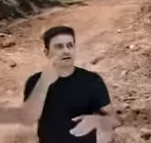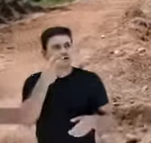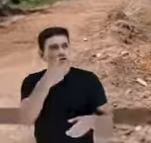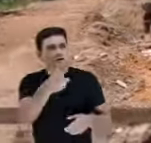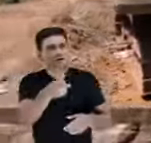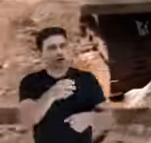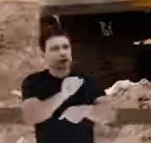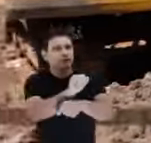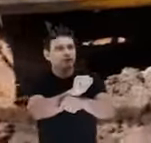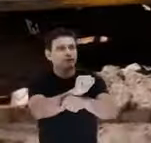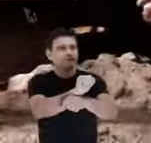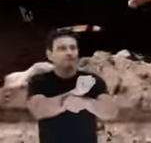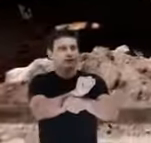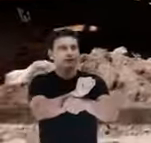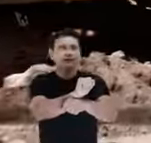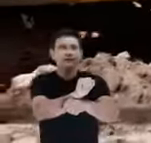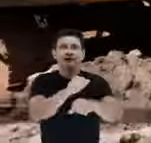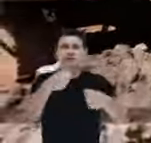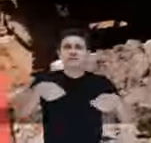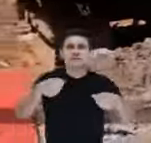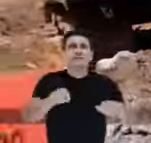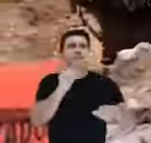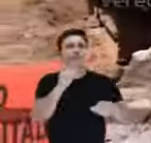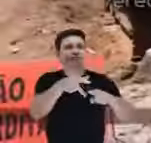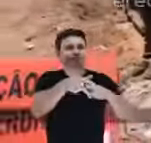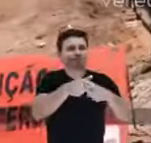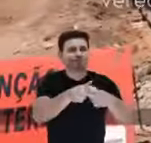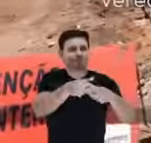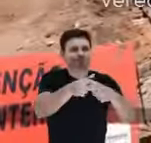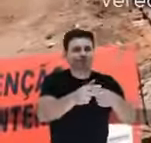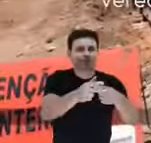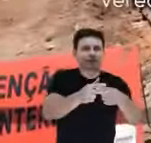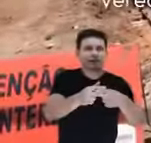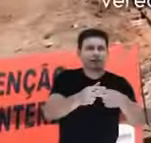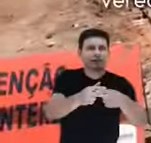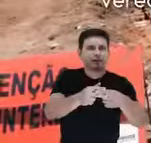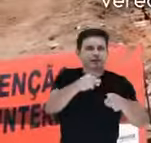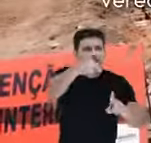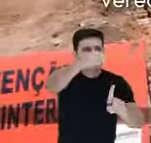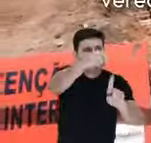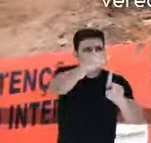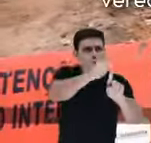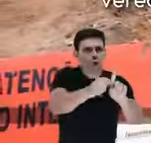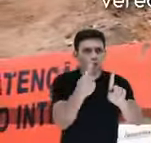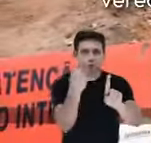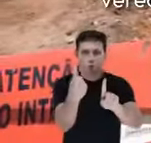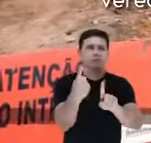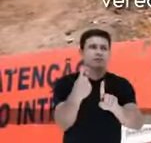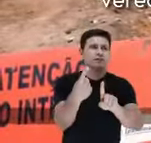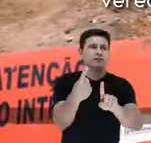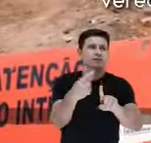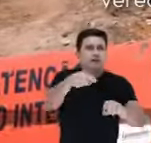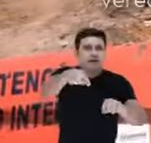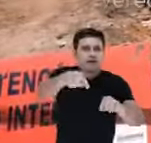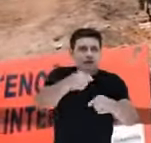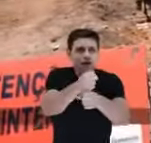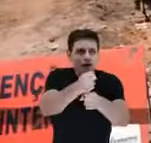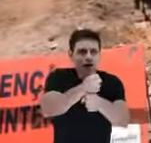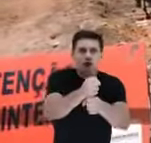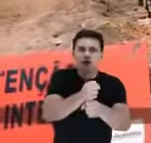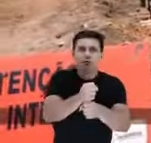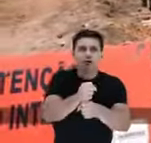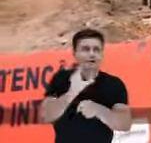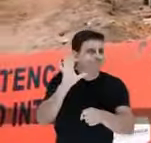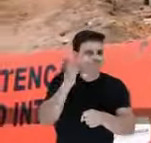Essa máquina está parada por falta de manutenção aqui na Rua União, no bairro de Fátima, há mais de 30 dias. Com isso, as obras de